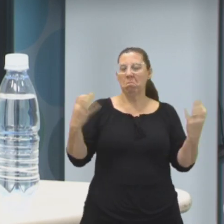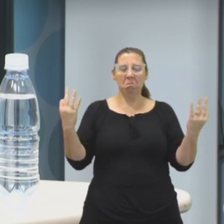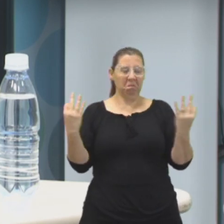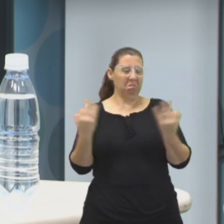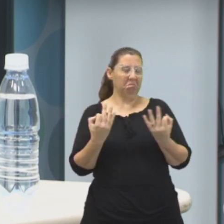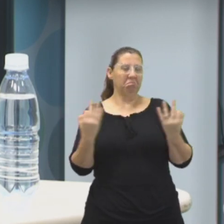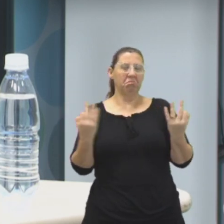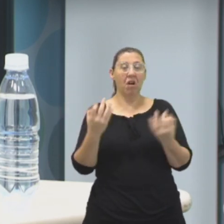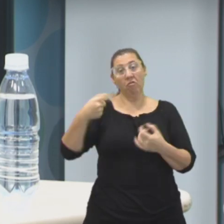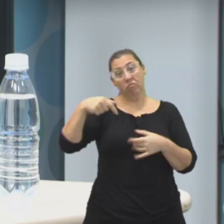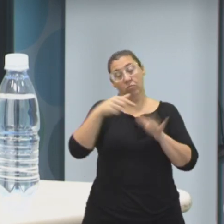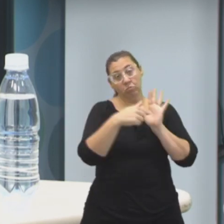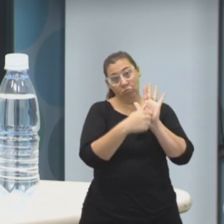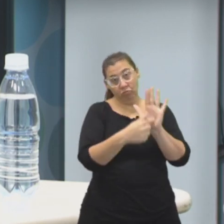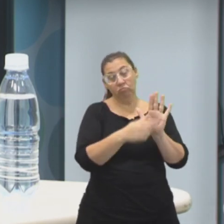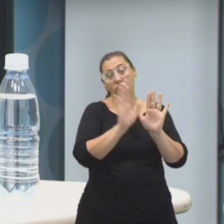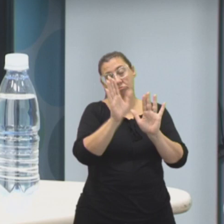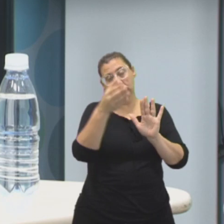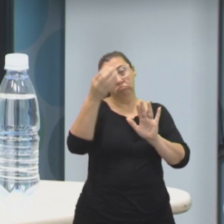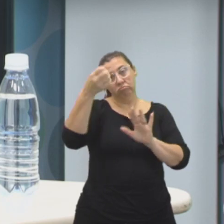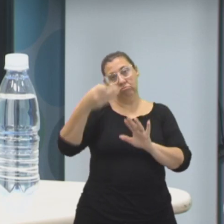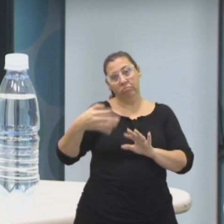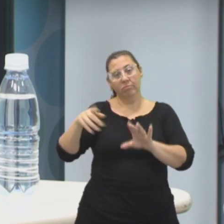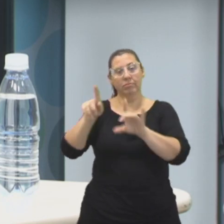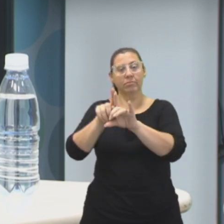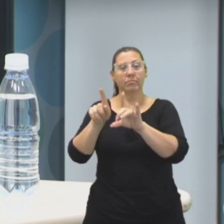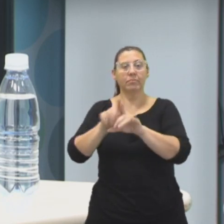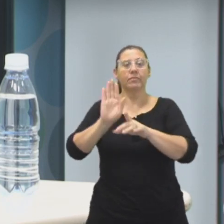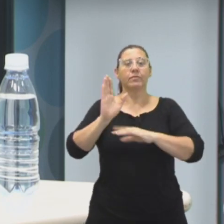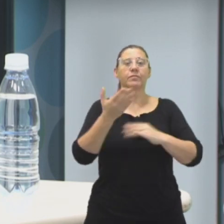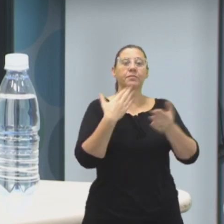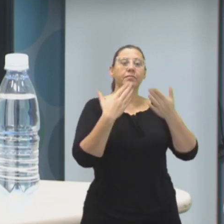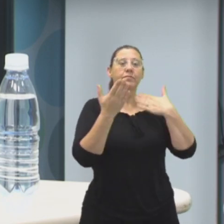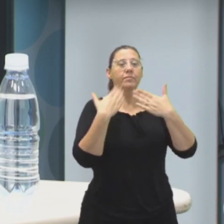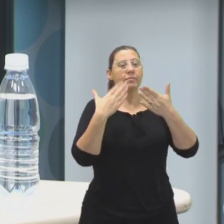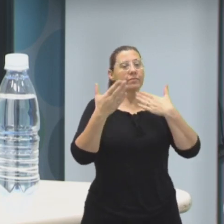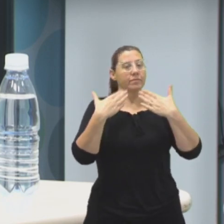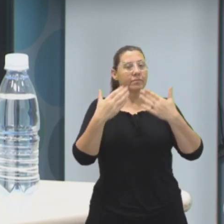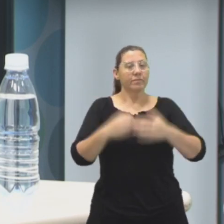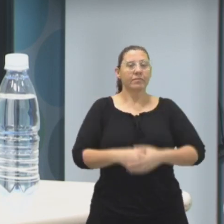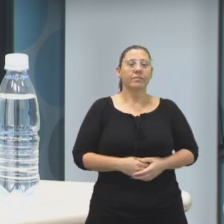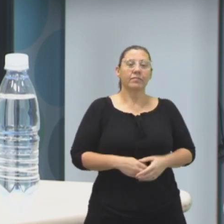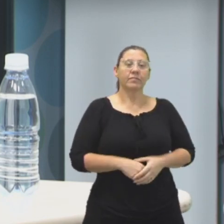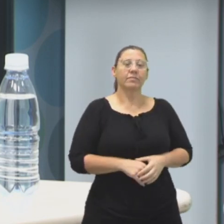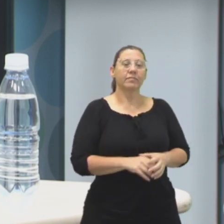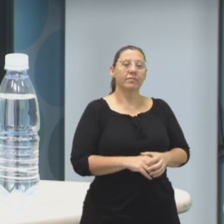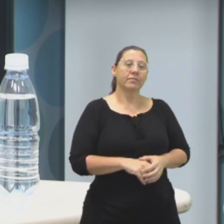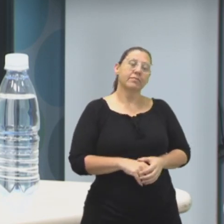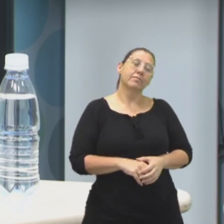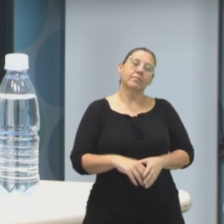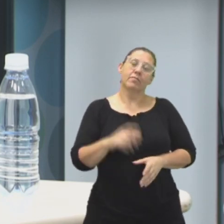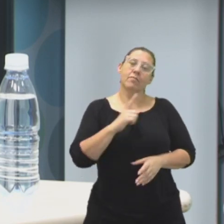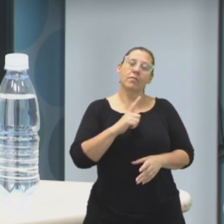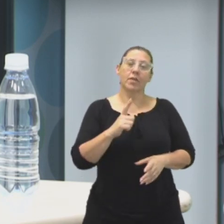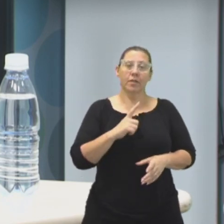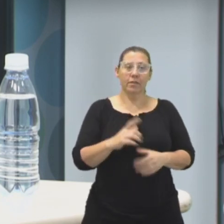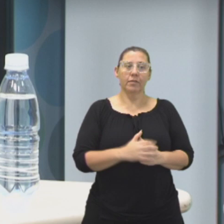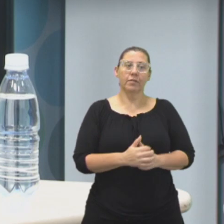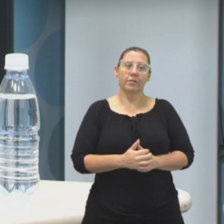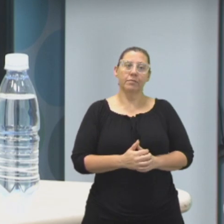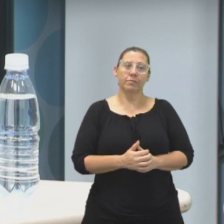e como você colocou também, né, no que nós já conversamos, permite aí uma